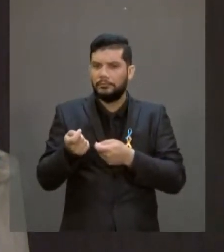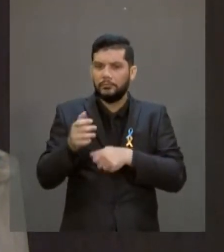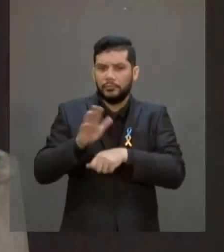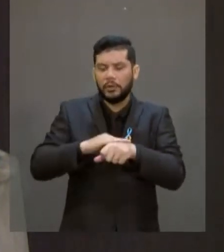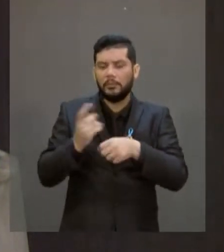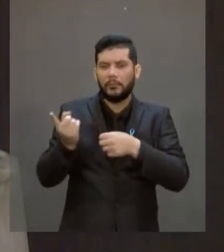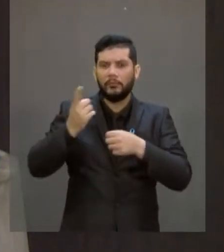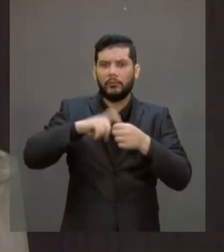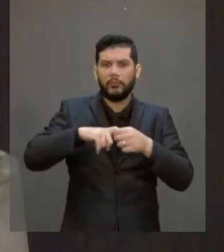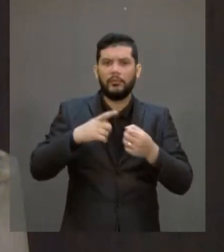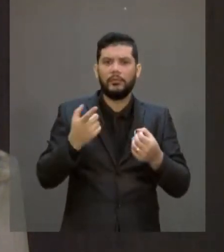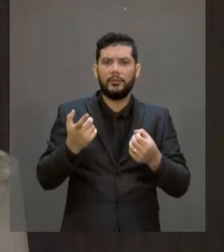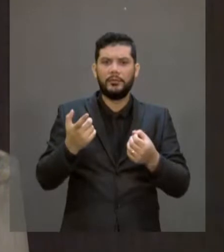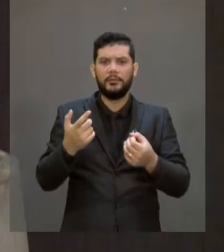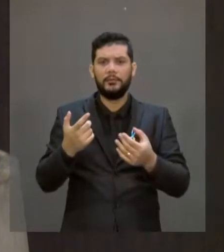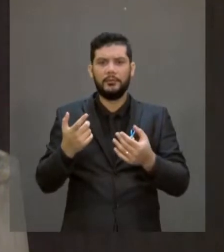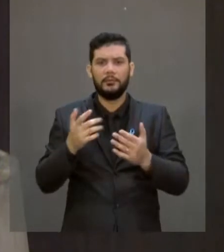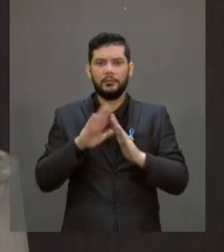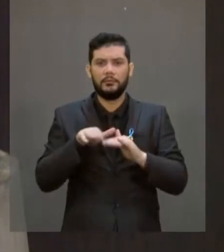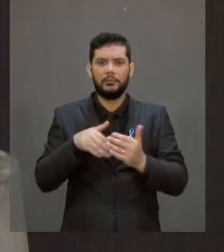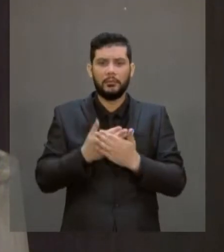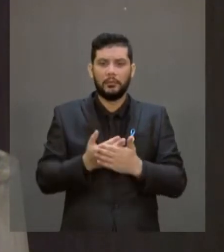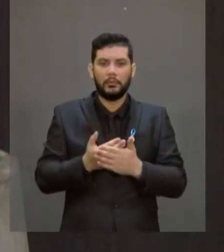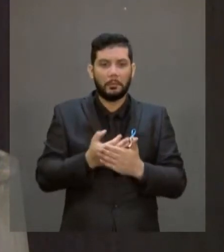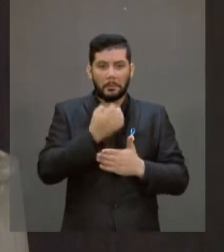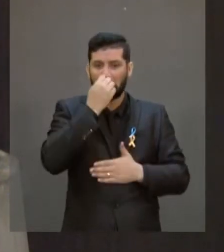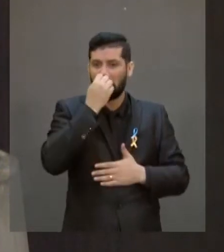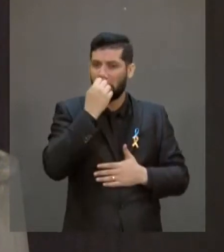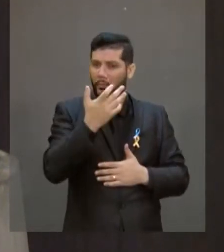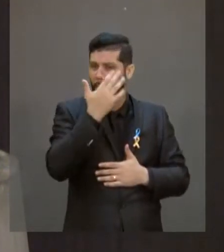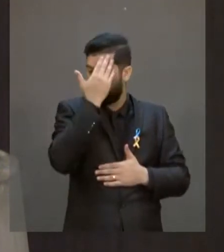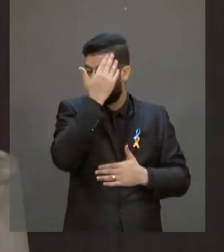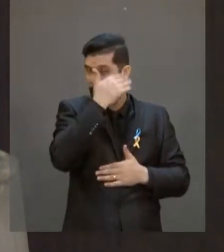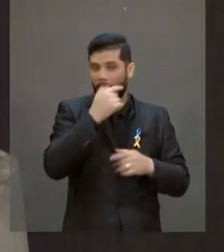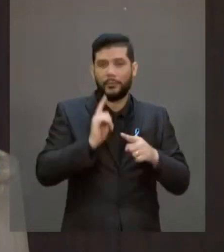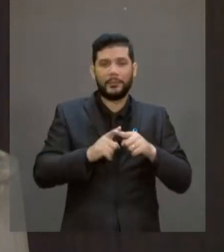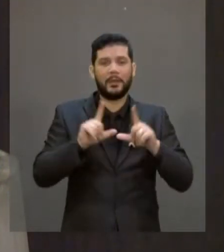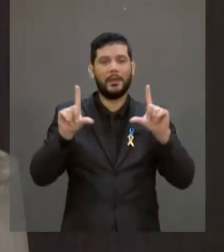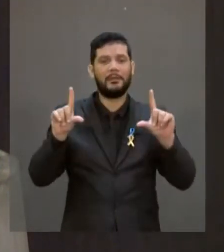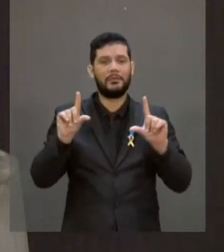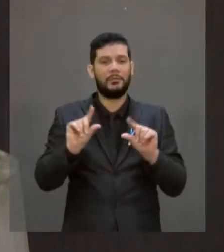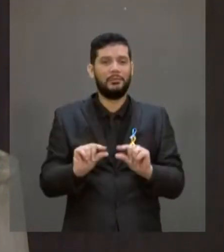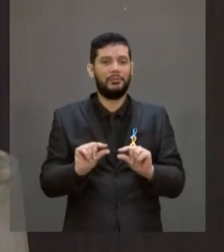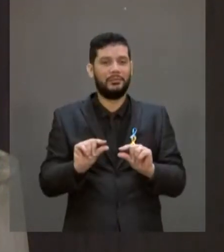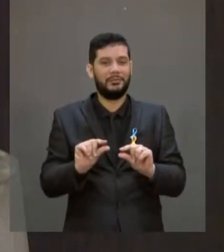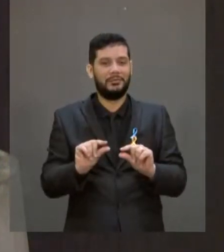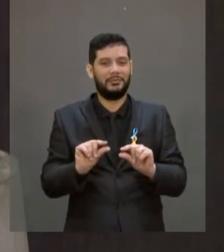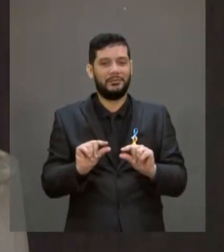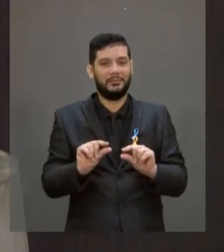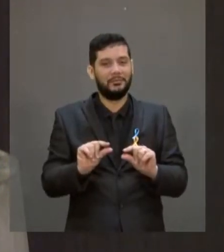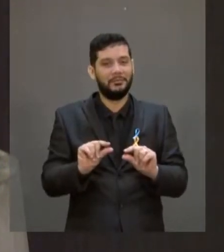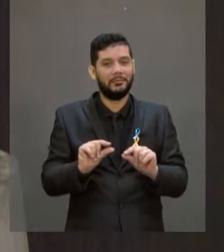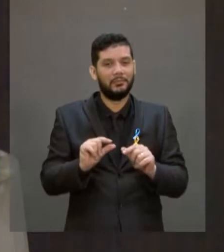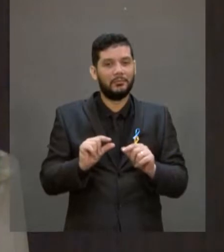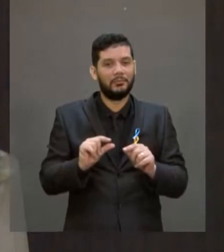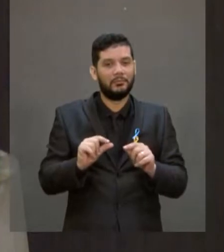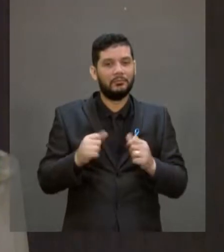reduziu o conflito entre polícia e juventude e teve excelentes indicadores de retorno à escola, por